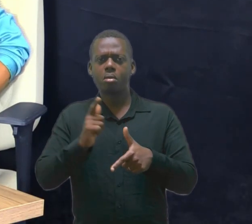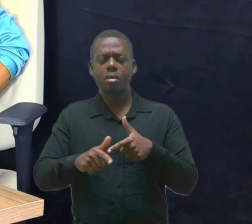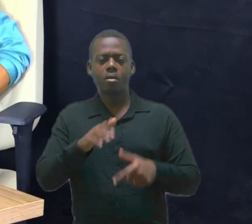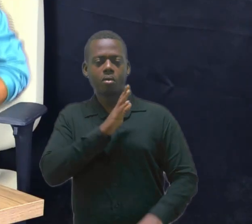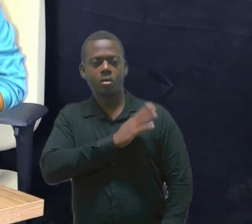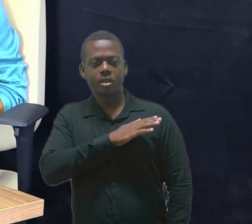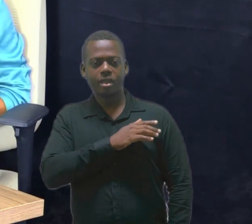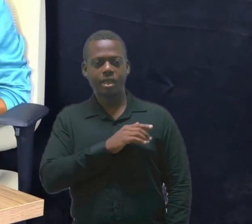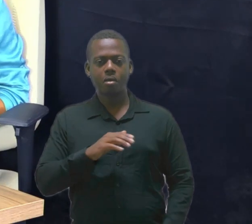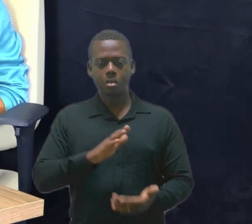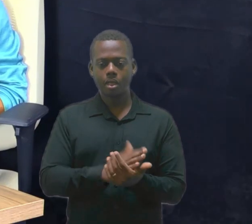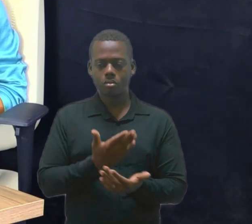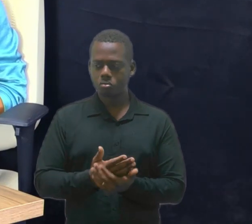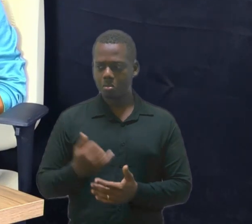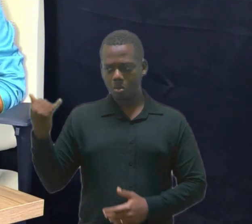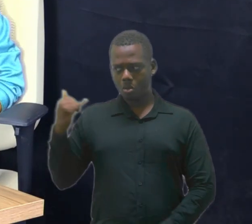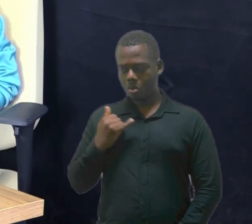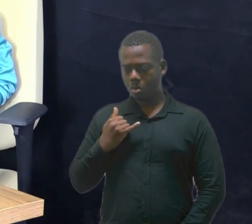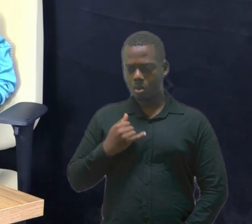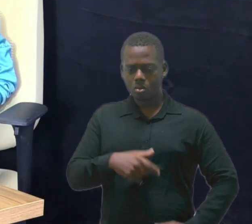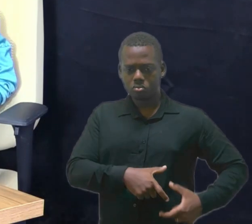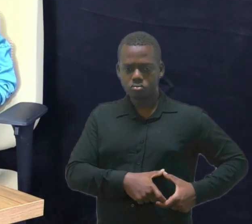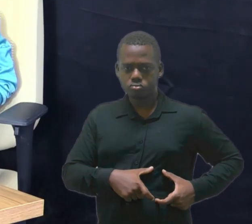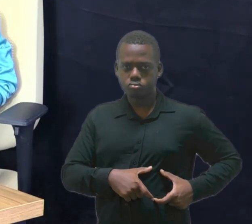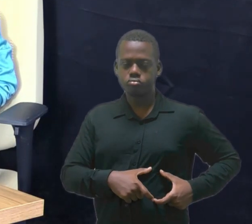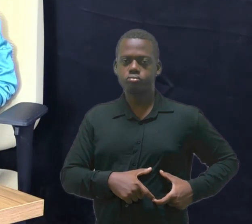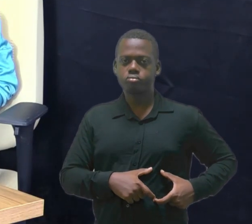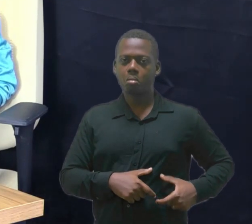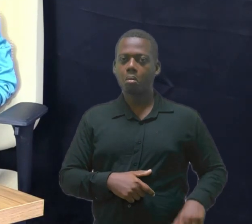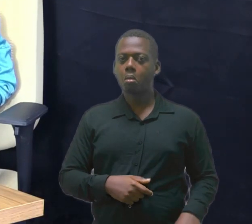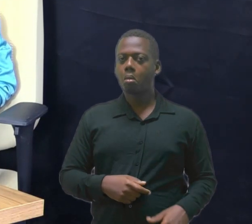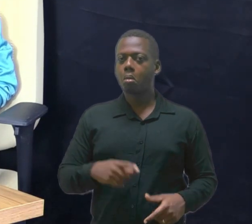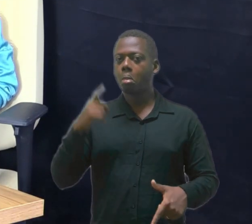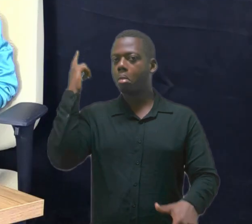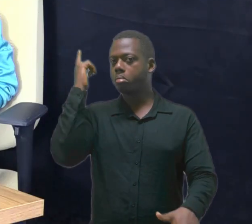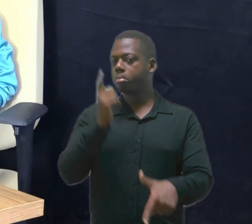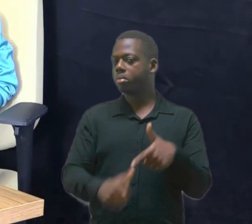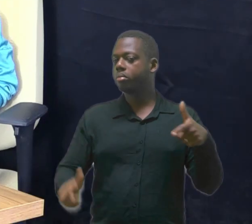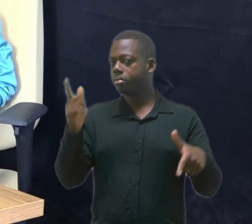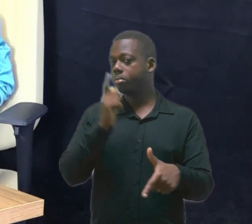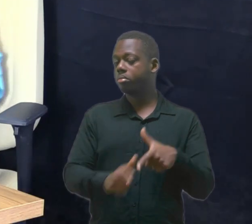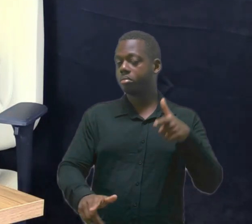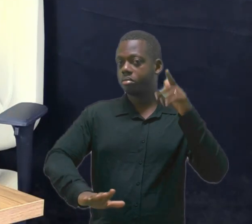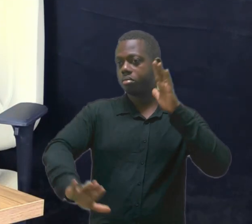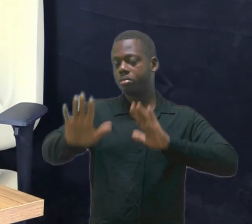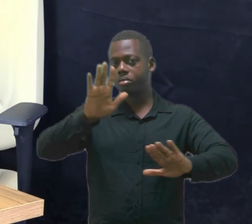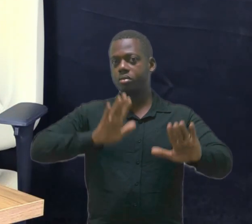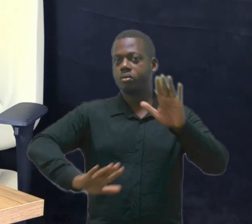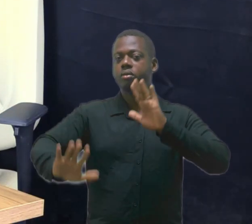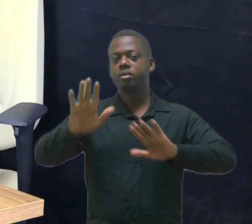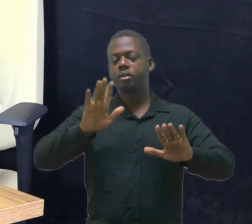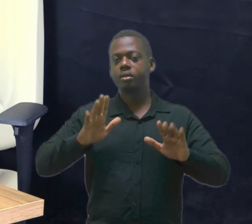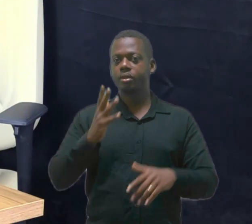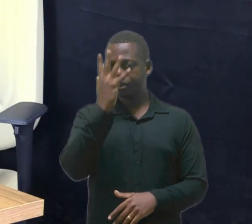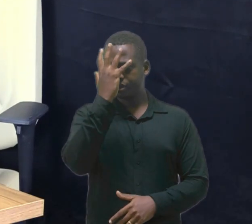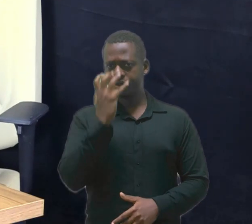coração, e você fala que é no rim. Sim. Imagina aí. O problema. É muito problema, entendeu? Então, você vê a seriedade